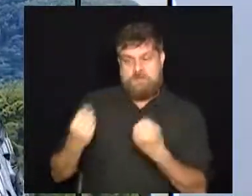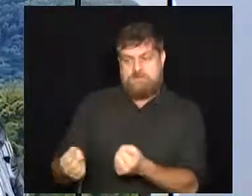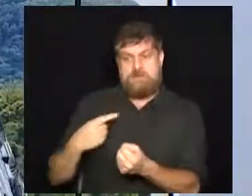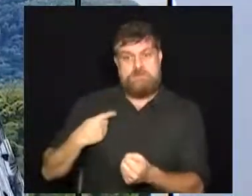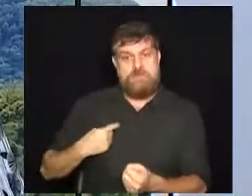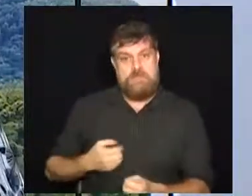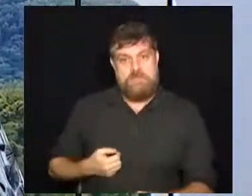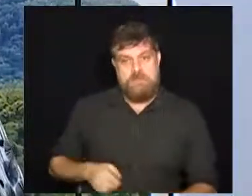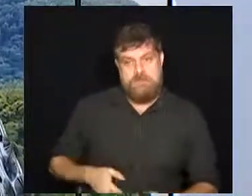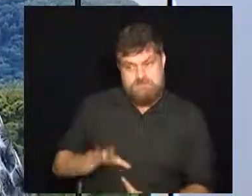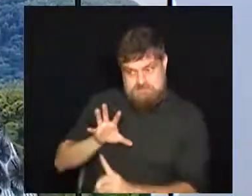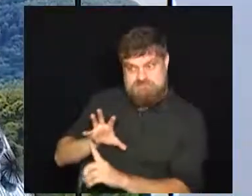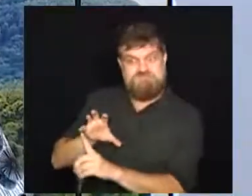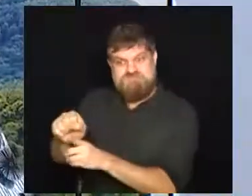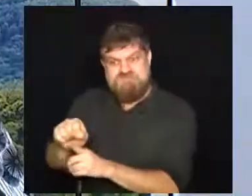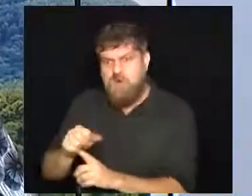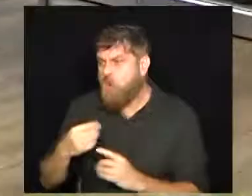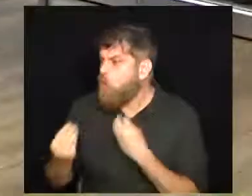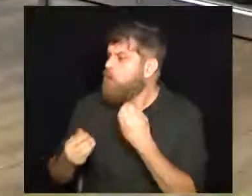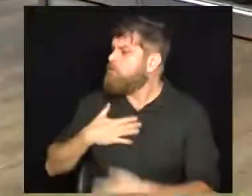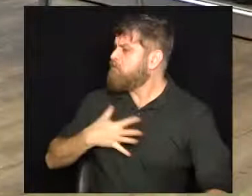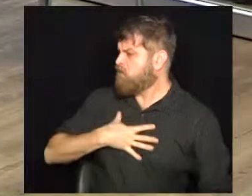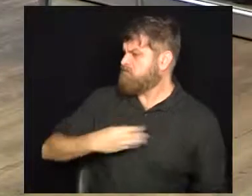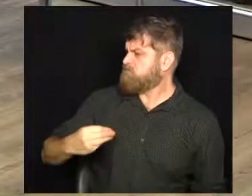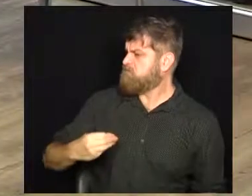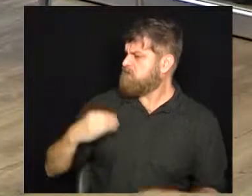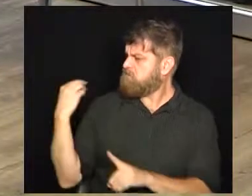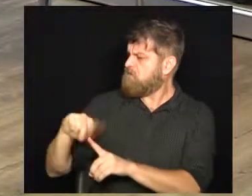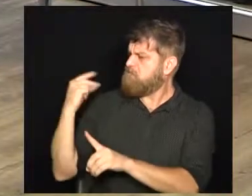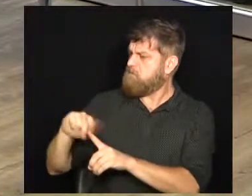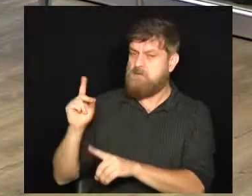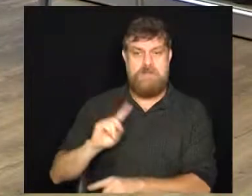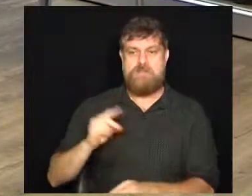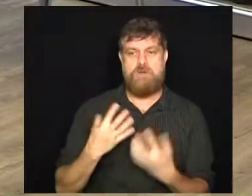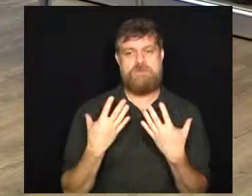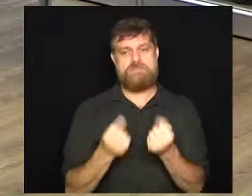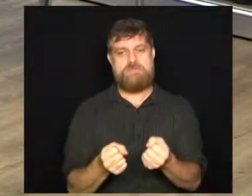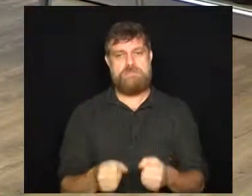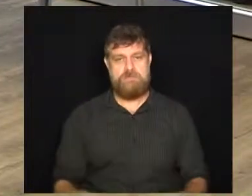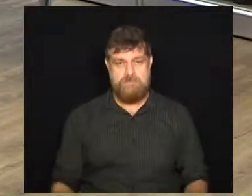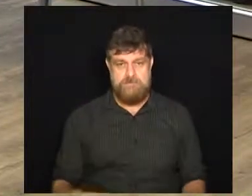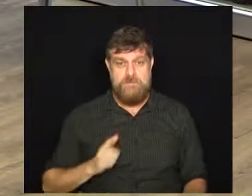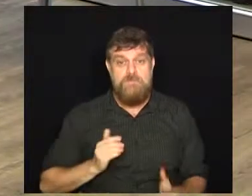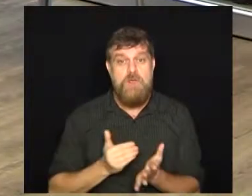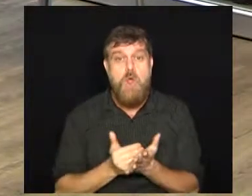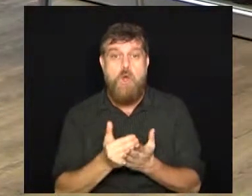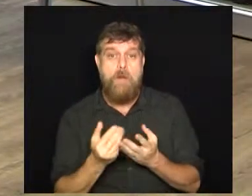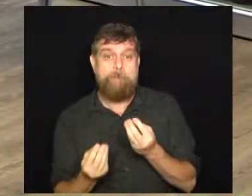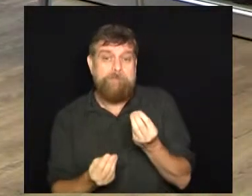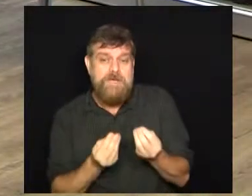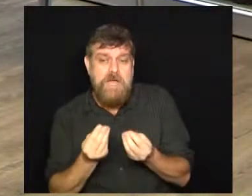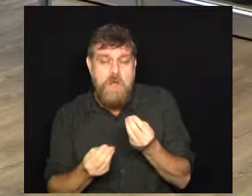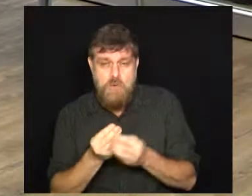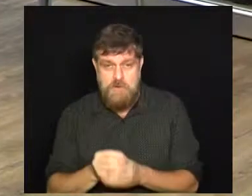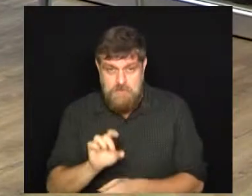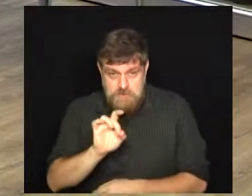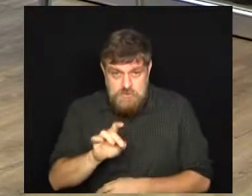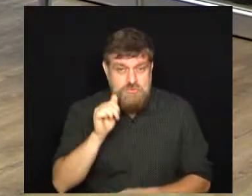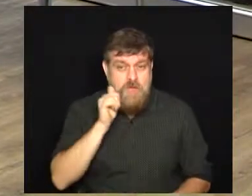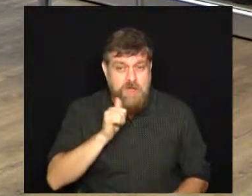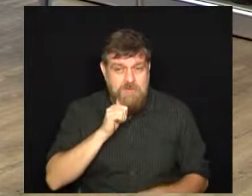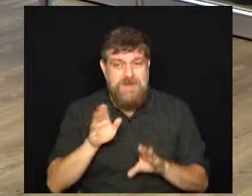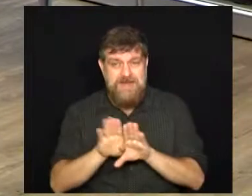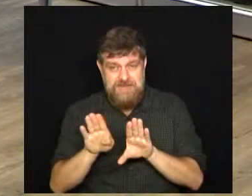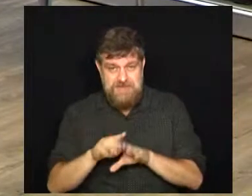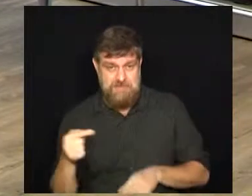violência doméstica. E pelo que você percebe, vereador, começa, a violência não atinge só a mulher, acaba atingindo